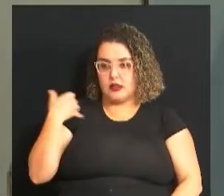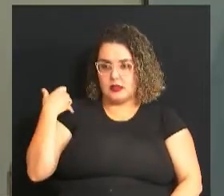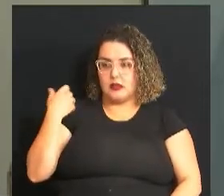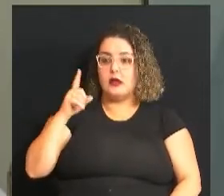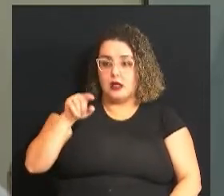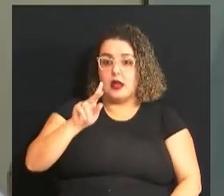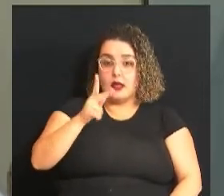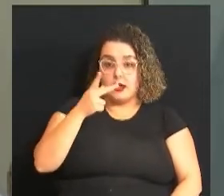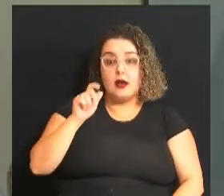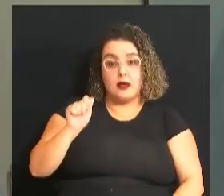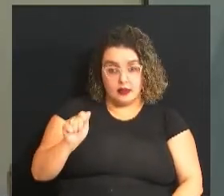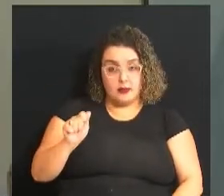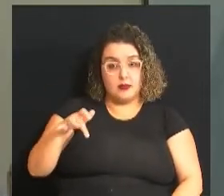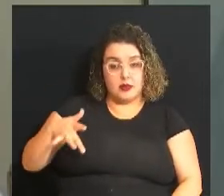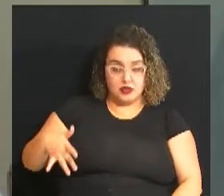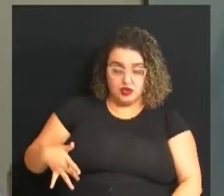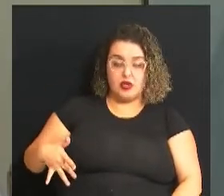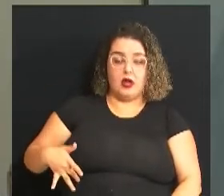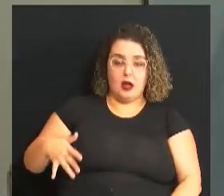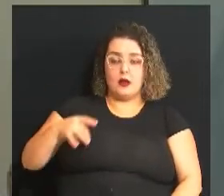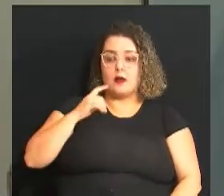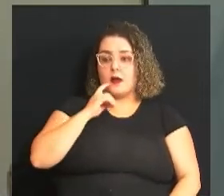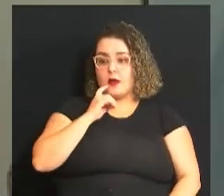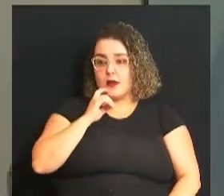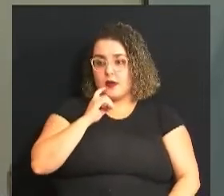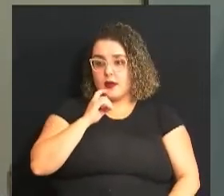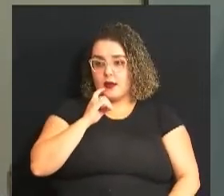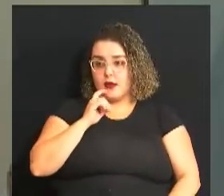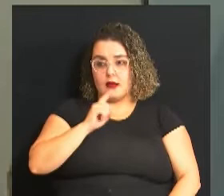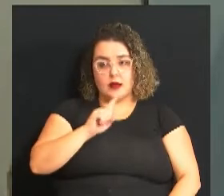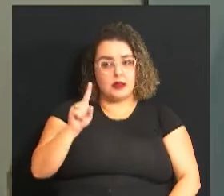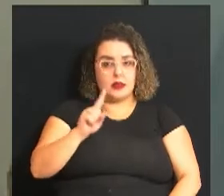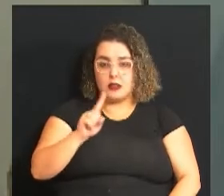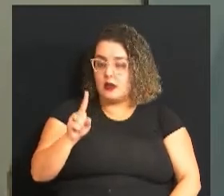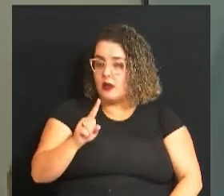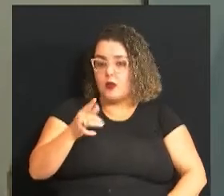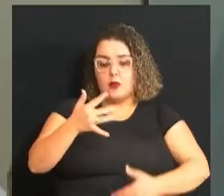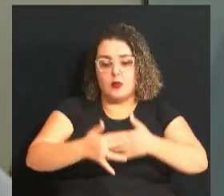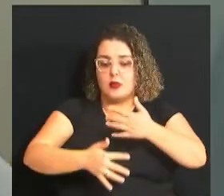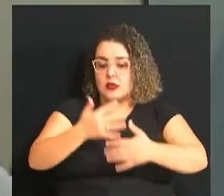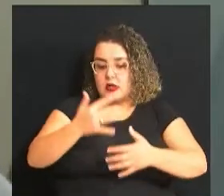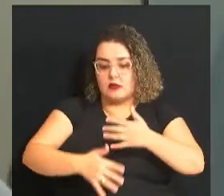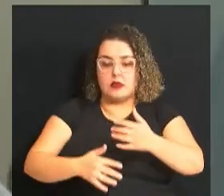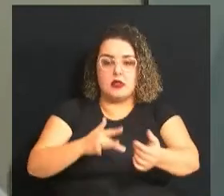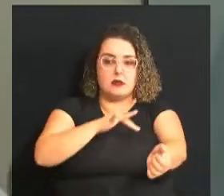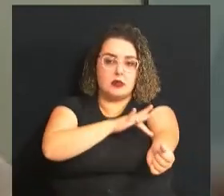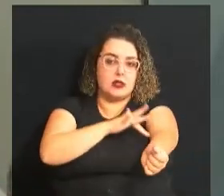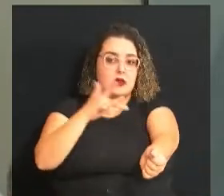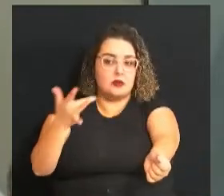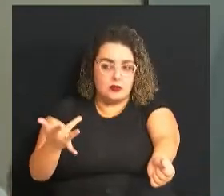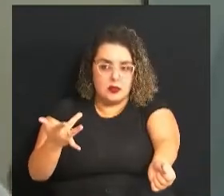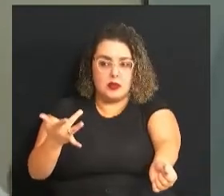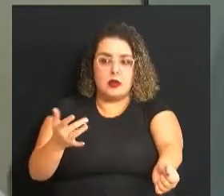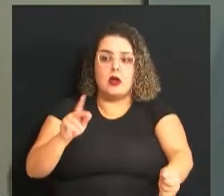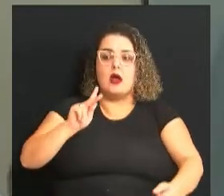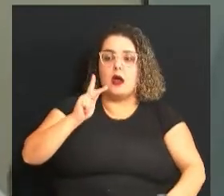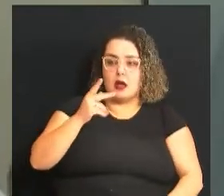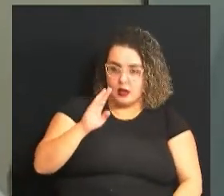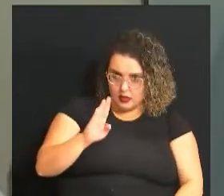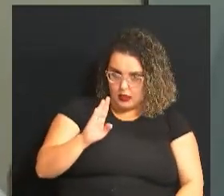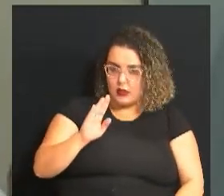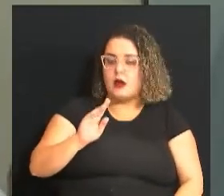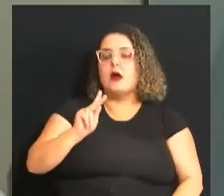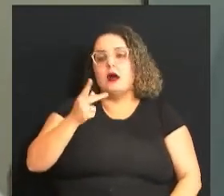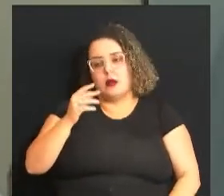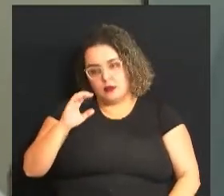A. E ela não é uma contraindicação para doação de sangue. A hepatite B de bola e C, sim,